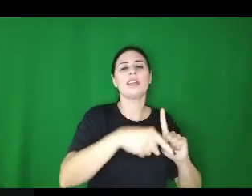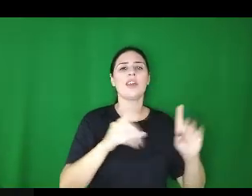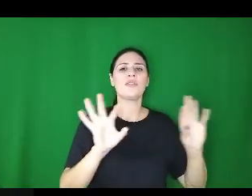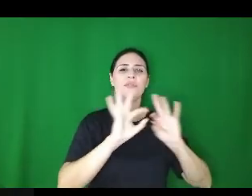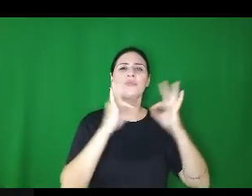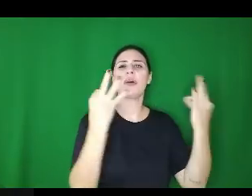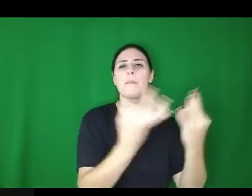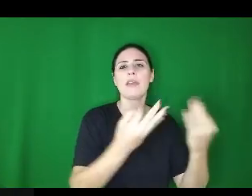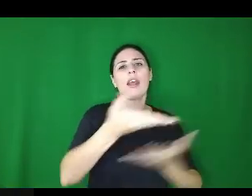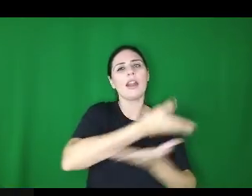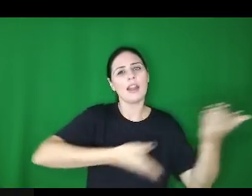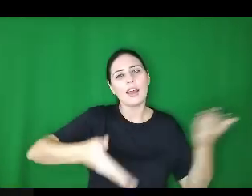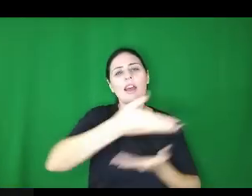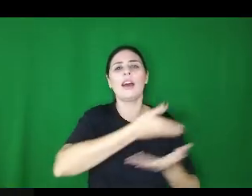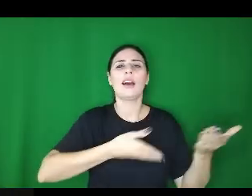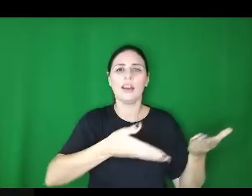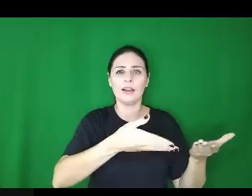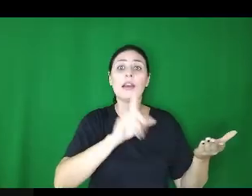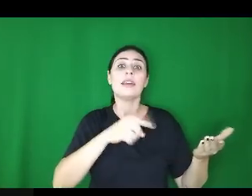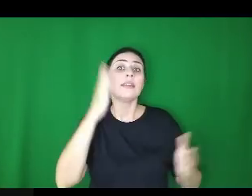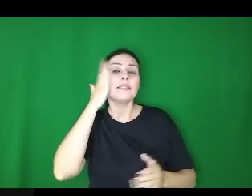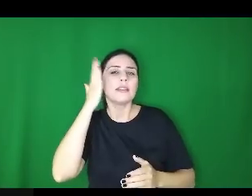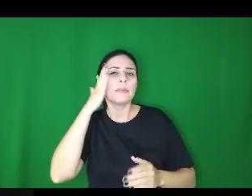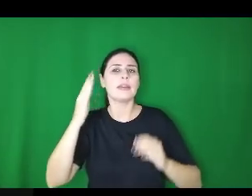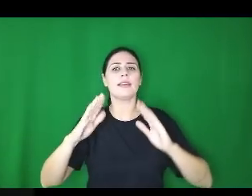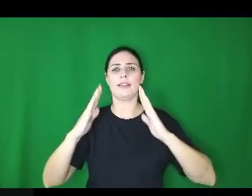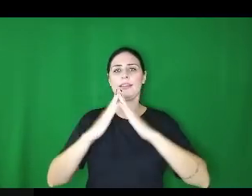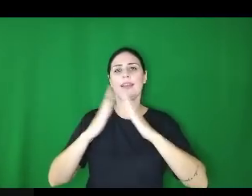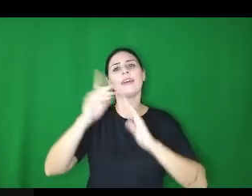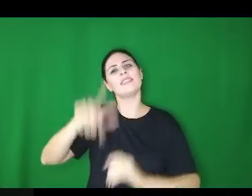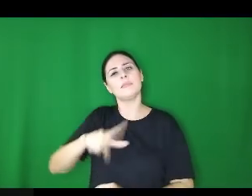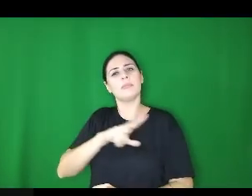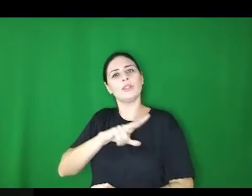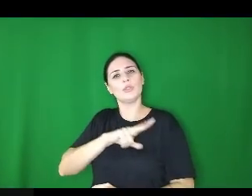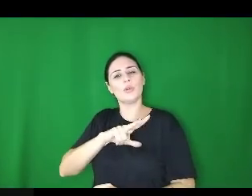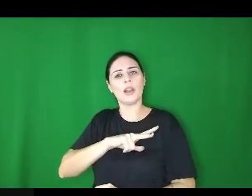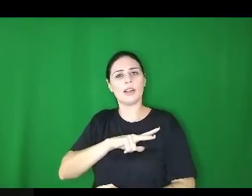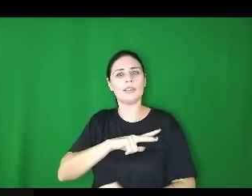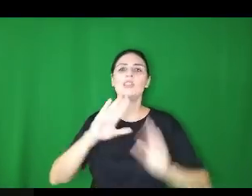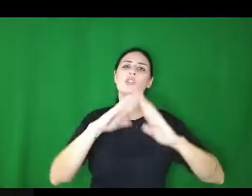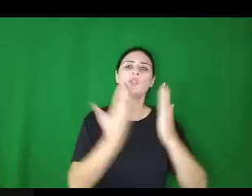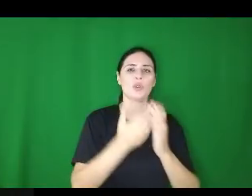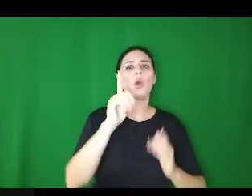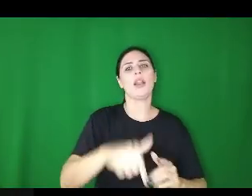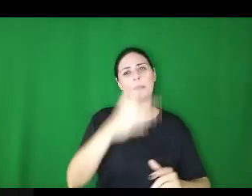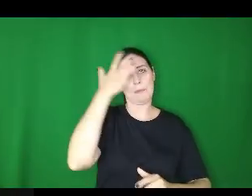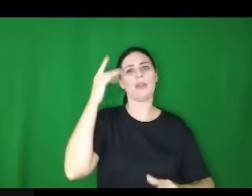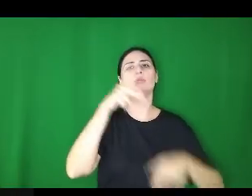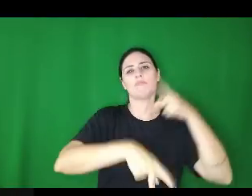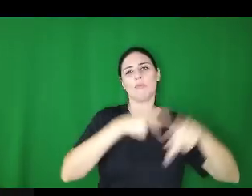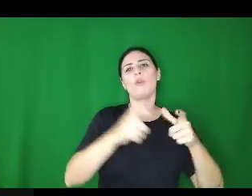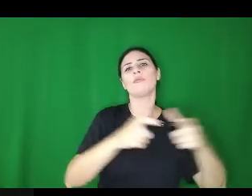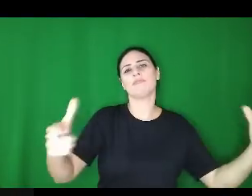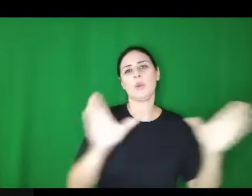mesmo. Mas vocês já viram alguém adulto, mesmo que não passou pela escola, que confunde, sabe, que ele está achando que é de manhã, ele está achando que é noite, ou